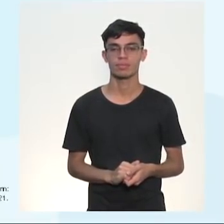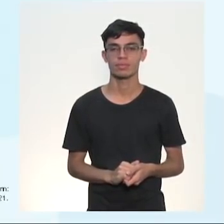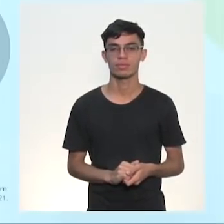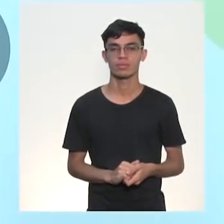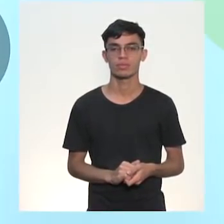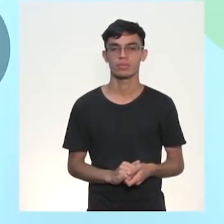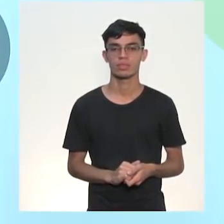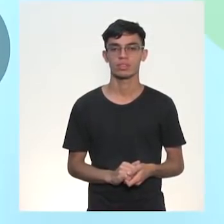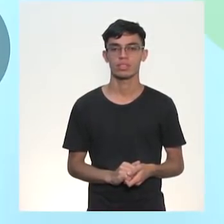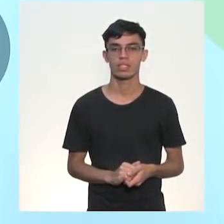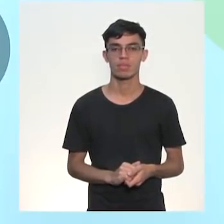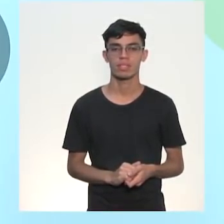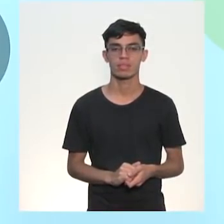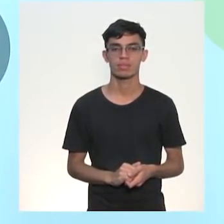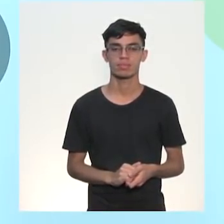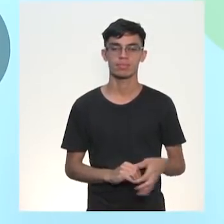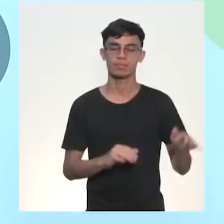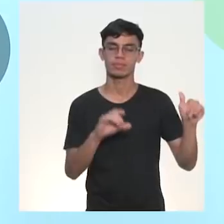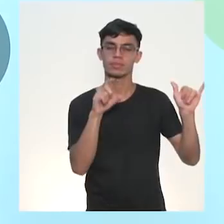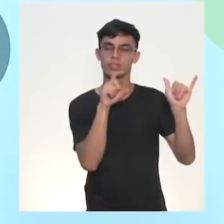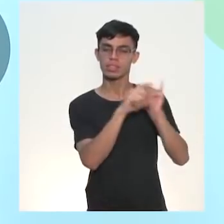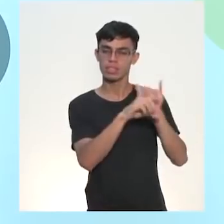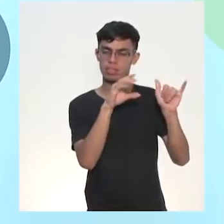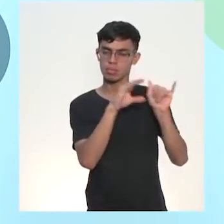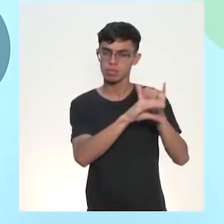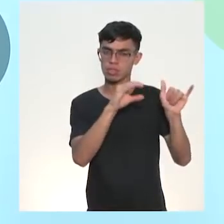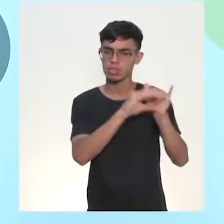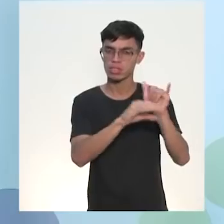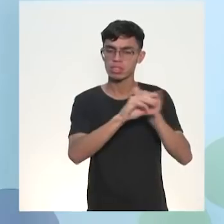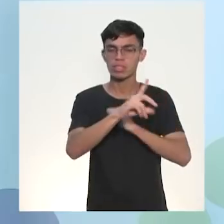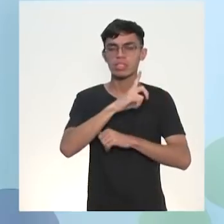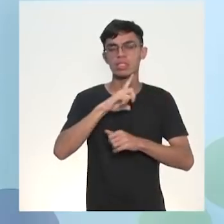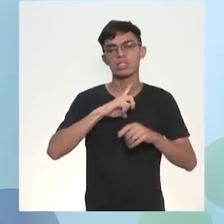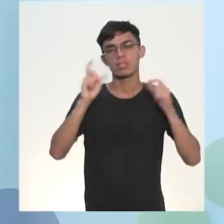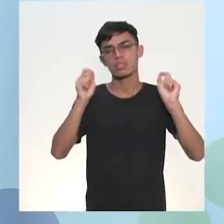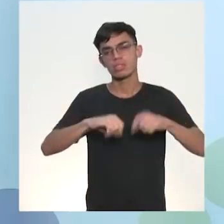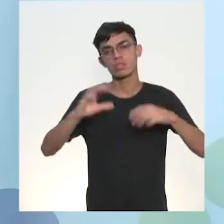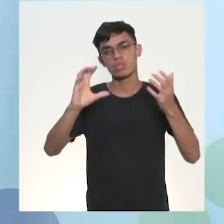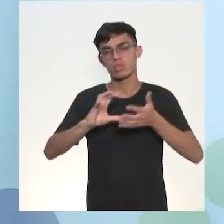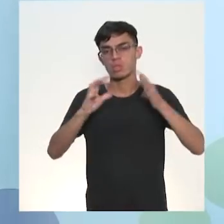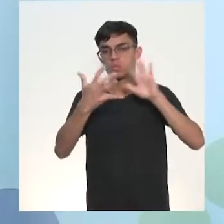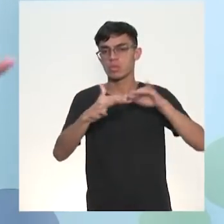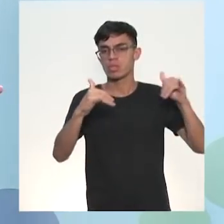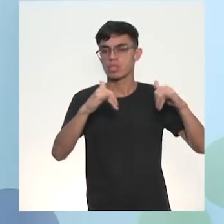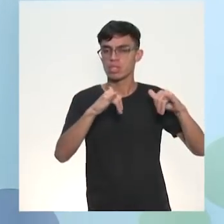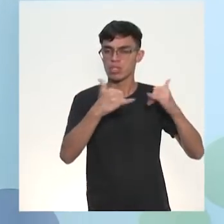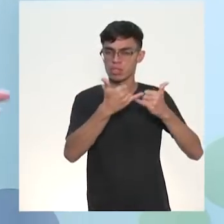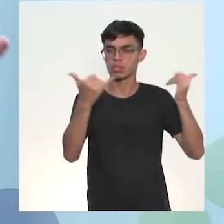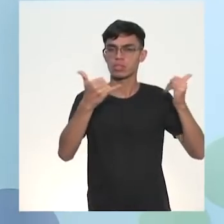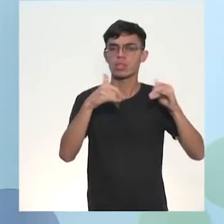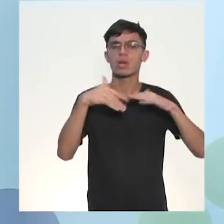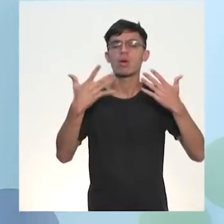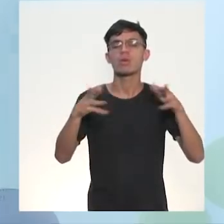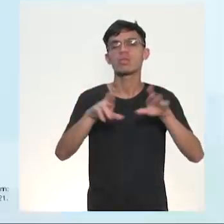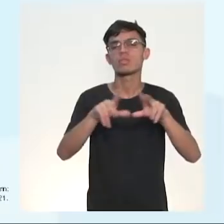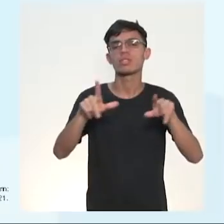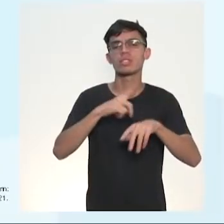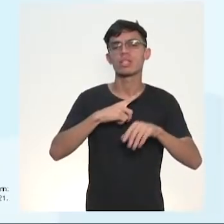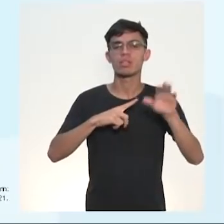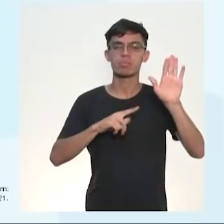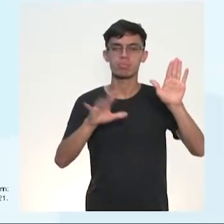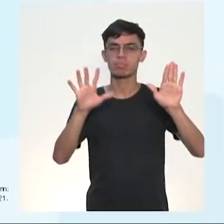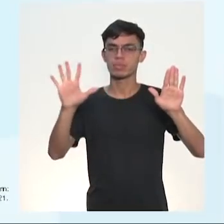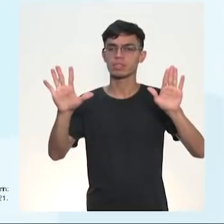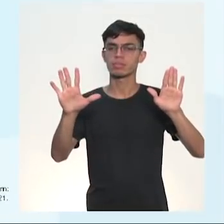energia térmica, se tem essa capacidade de transformar a energia elétrica em térmica? Exatamente. Aqui, no caso, qual é a diferença do selo da COMPET com o da